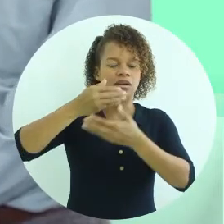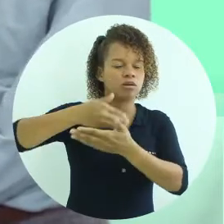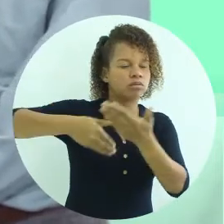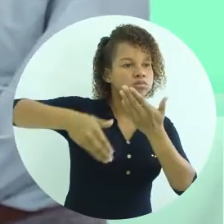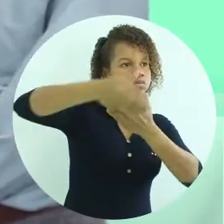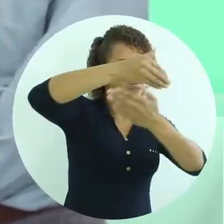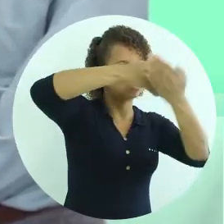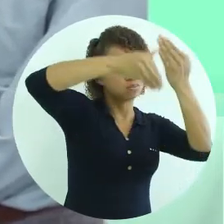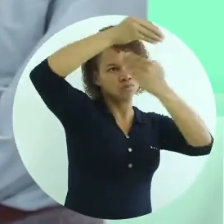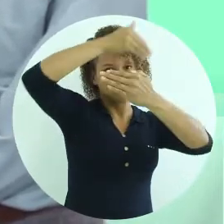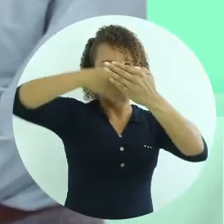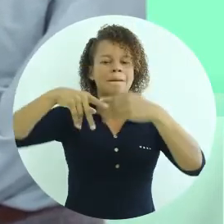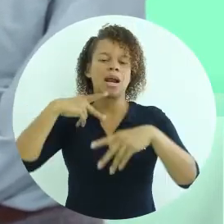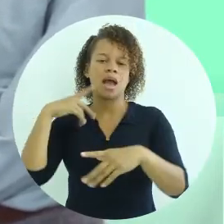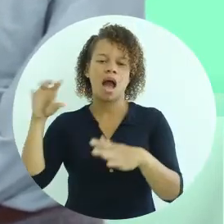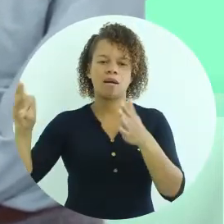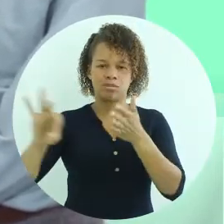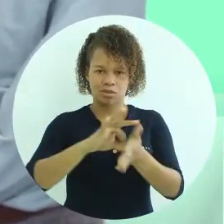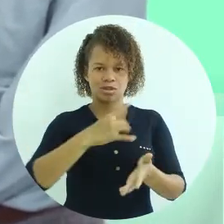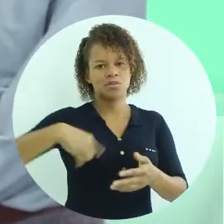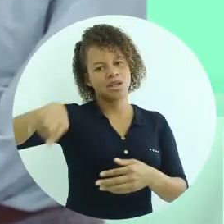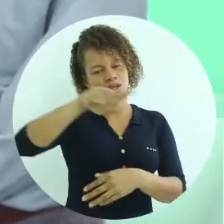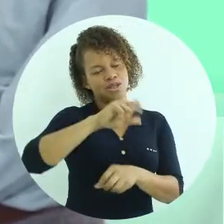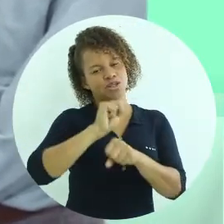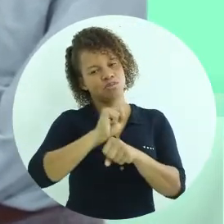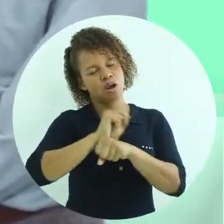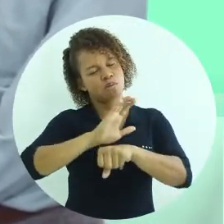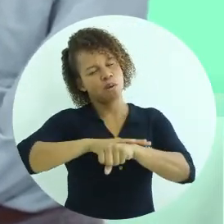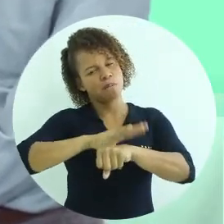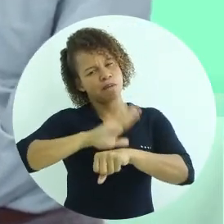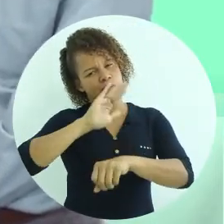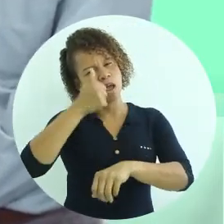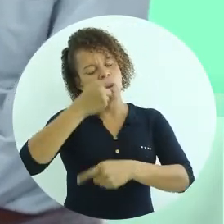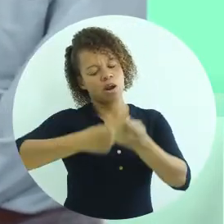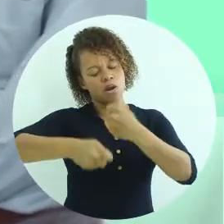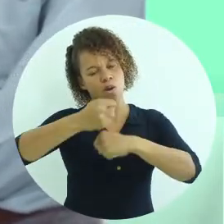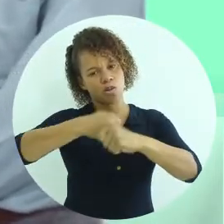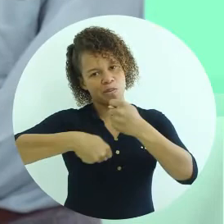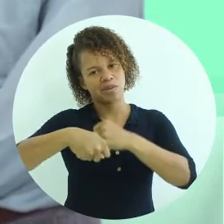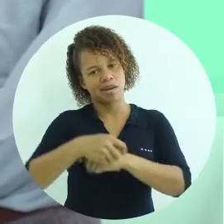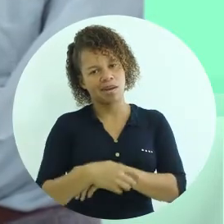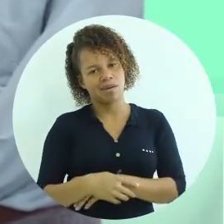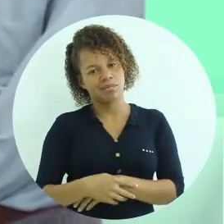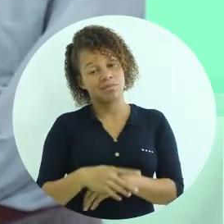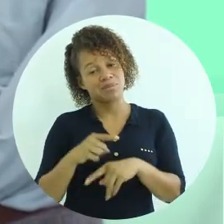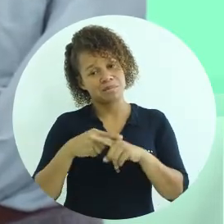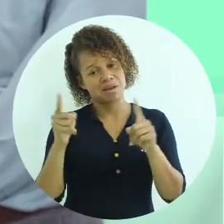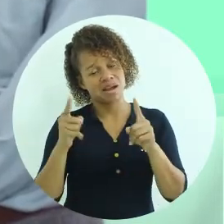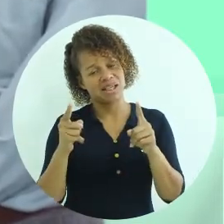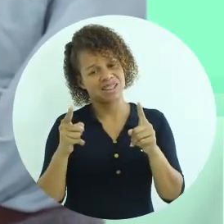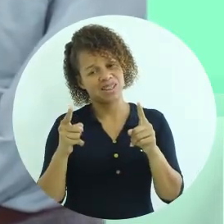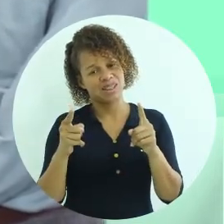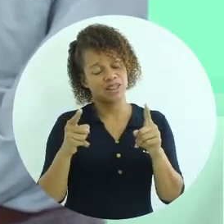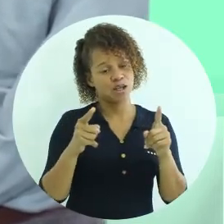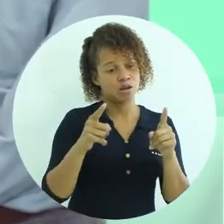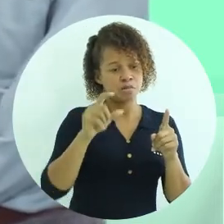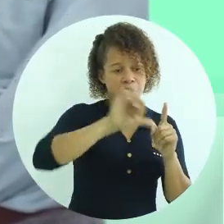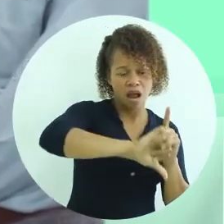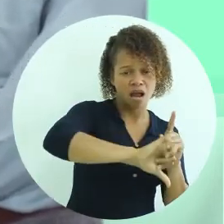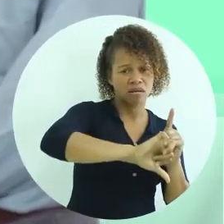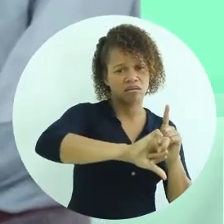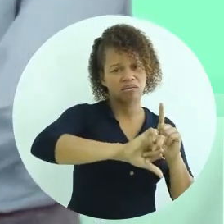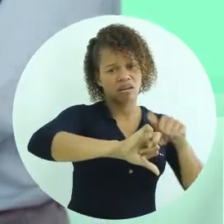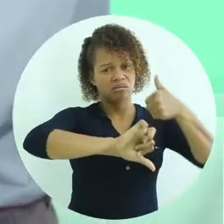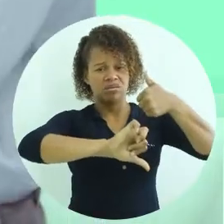e de modo que permita que a gente espere aí um momento melhor na economia, né? Mas assim, Não estamos nem mal,